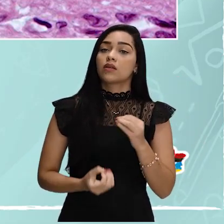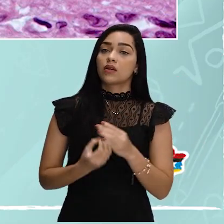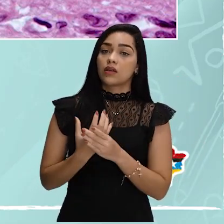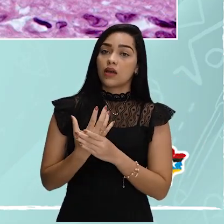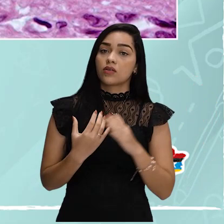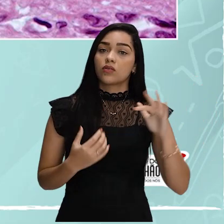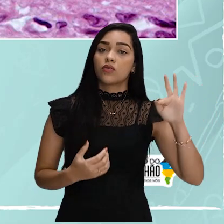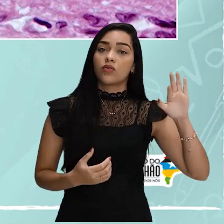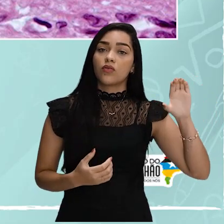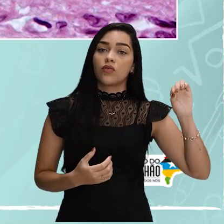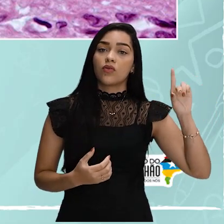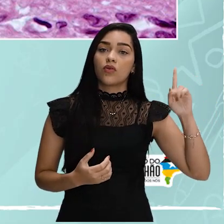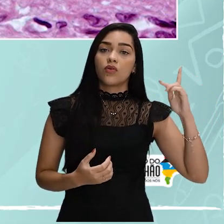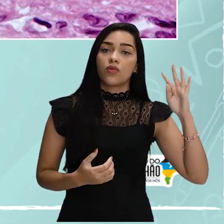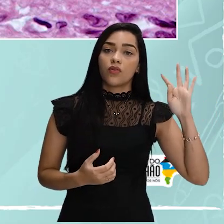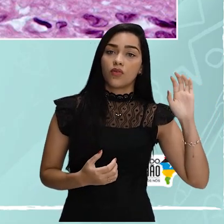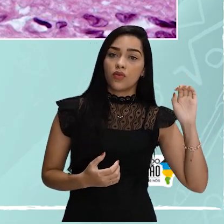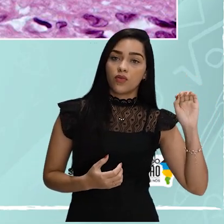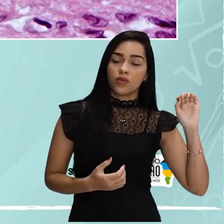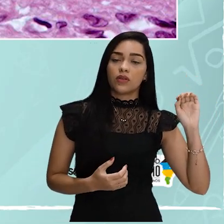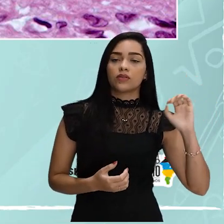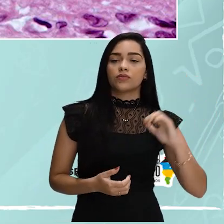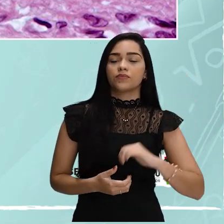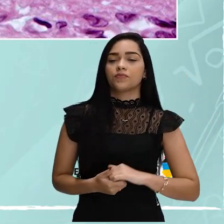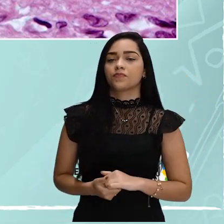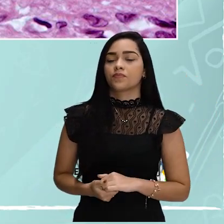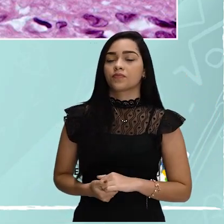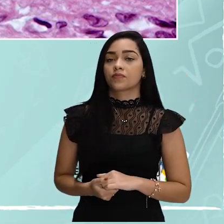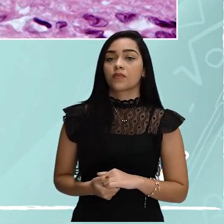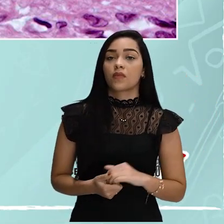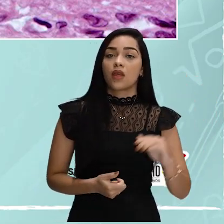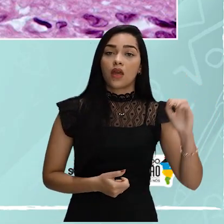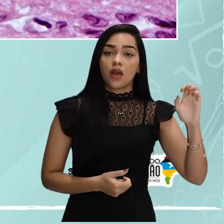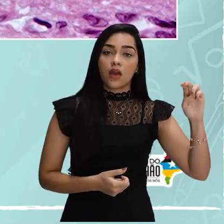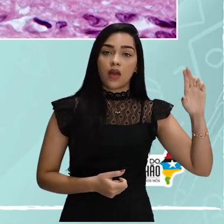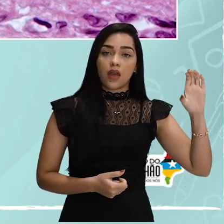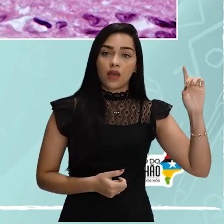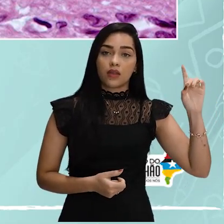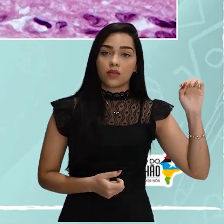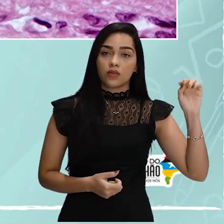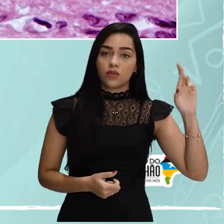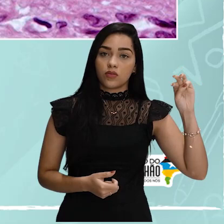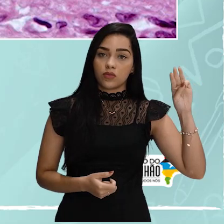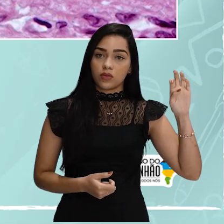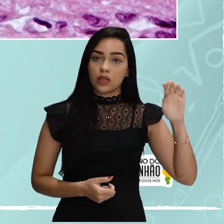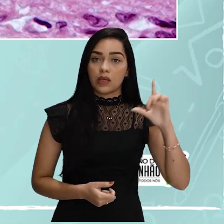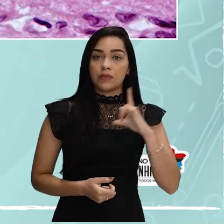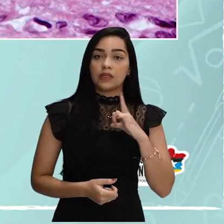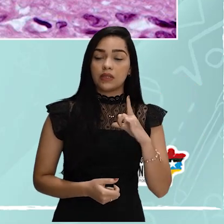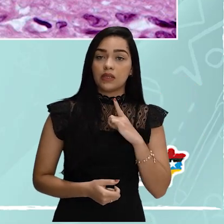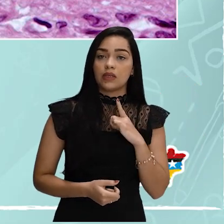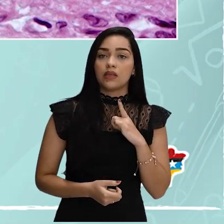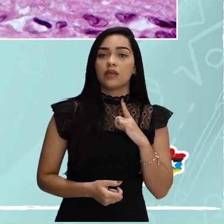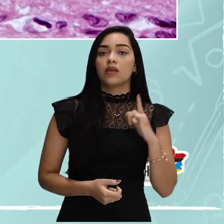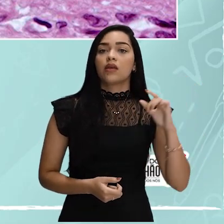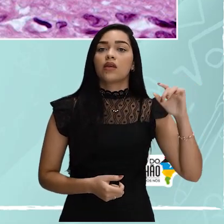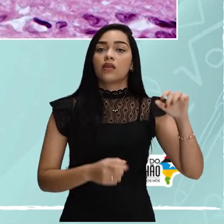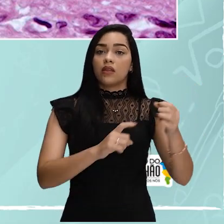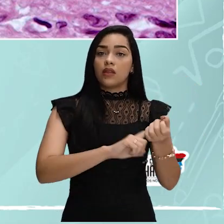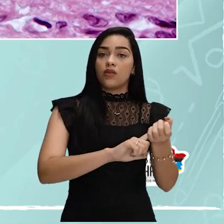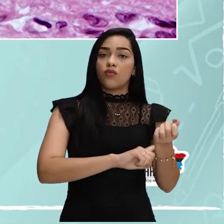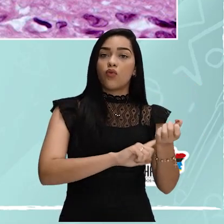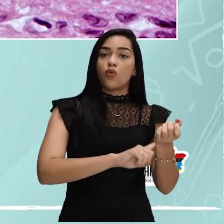folheto embrionário, que a gente chama de ectoderme. A ectoderme ela forma tecido epitelial, por exemplo, tecido